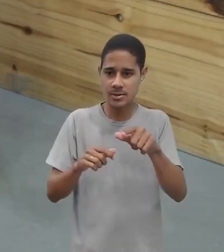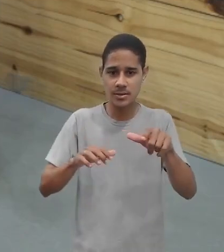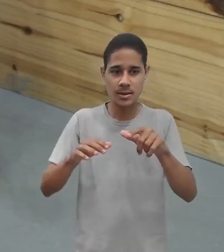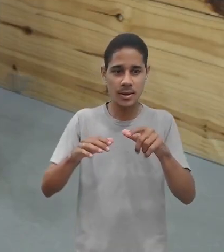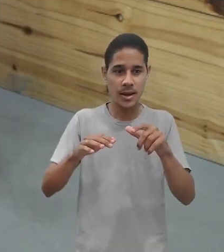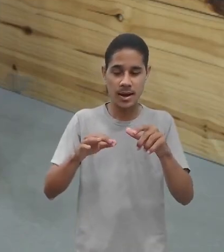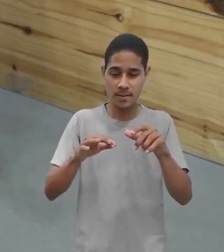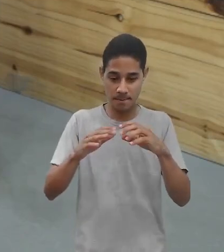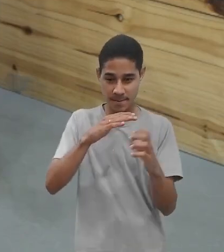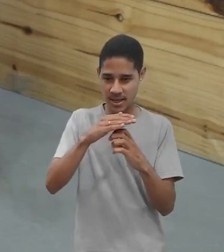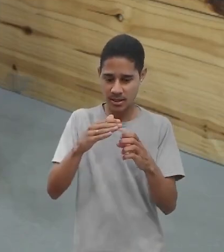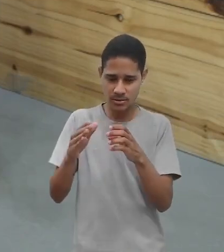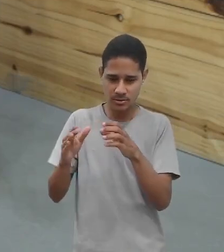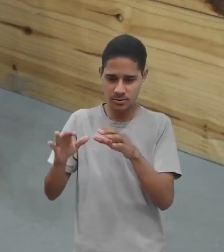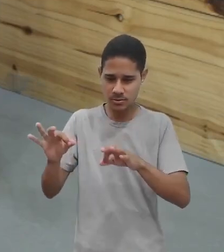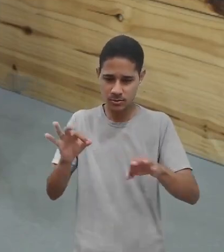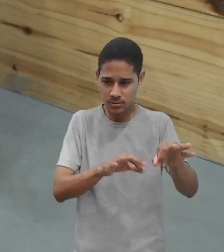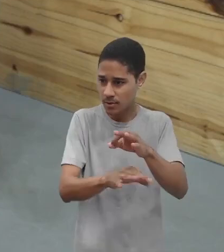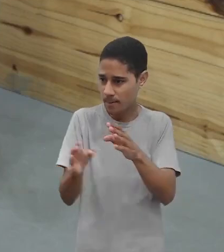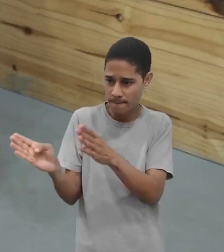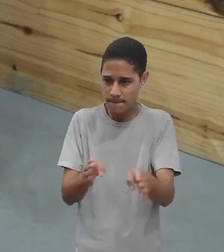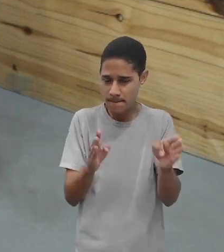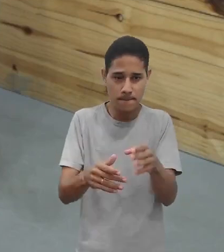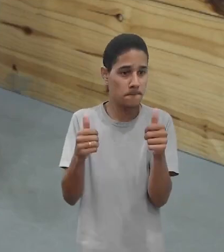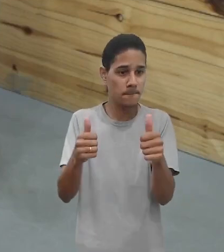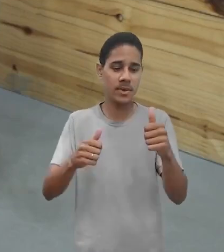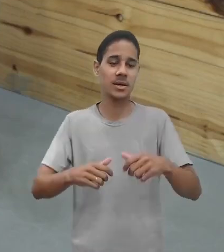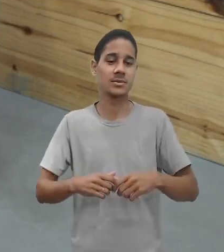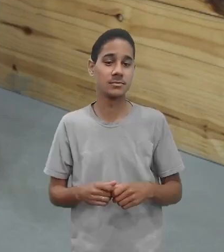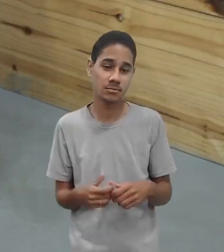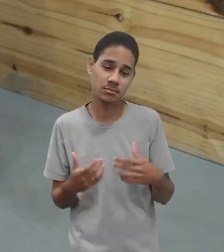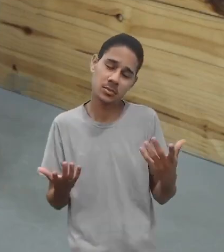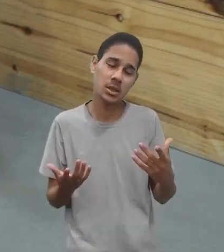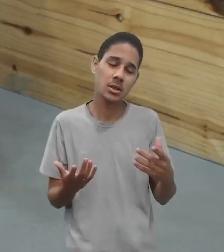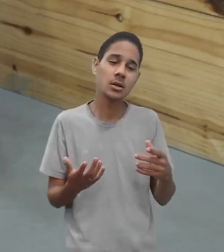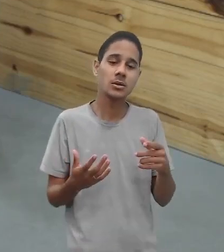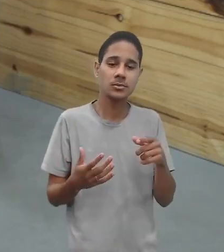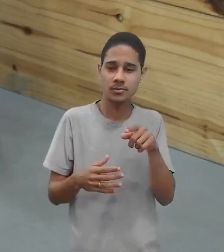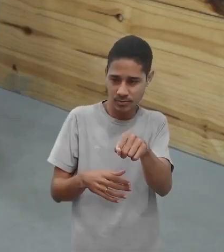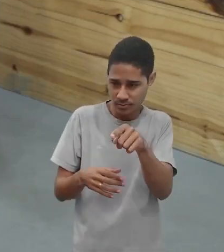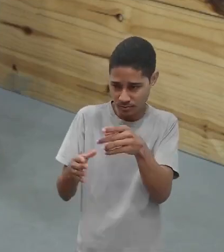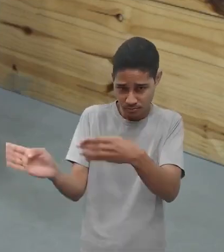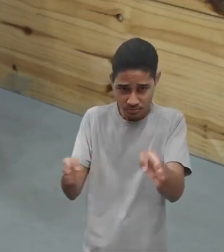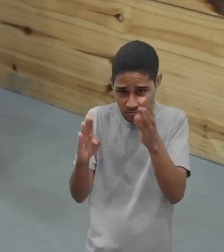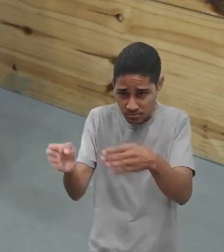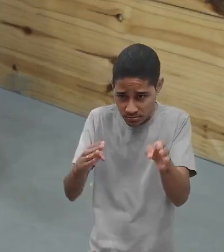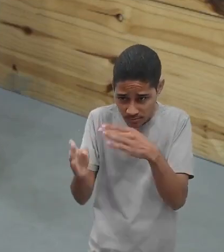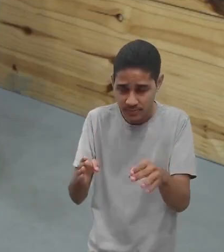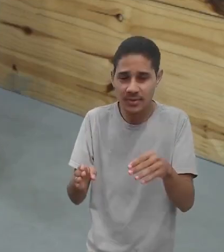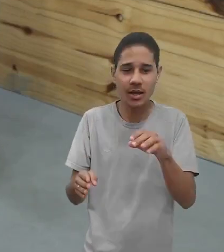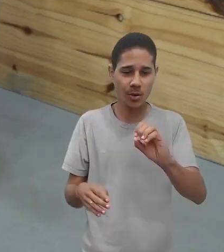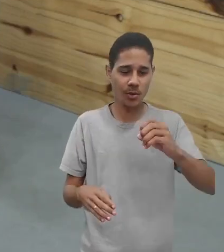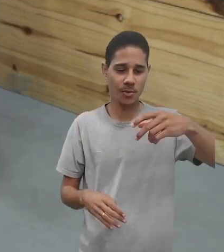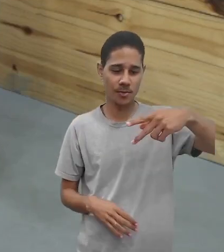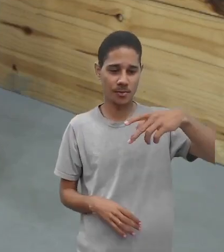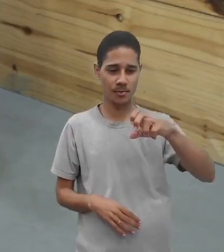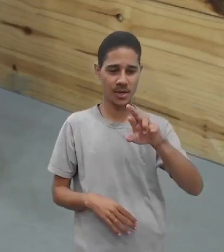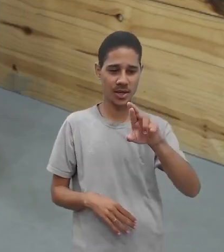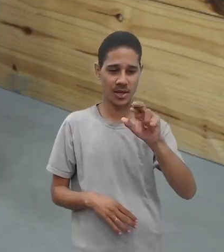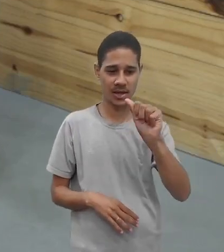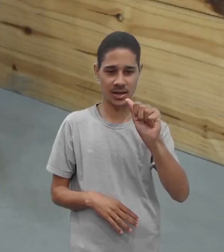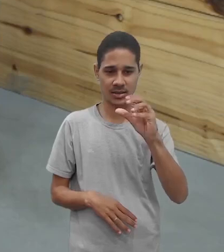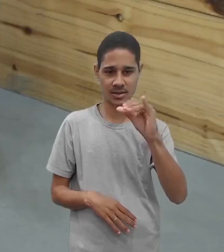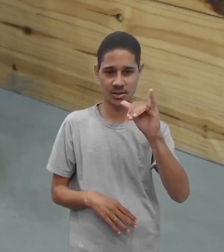parte operacional. Não são dados estratégicos? São, mas afetam lá a produção. A produção não acontece no operacional, então é